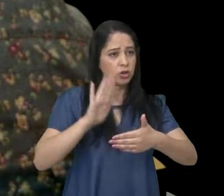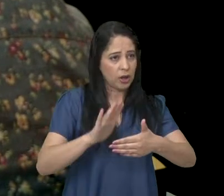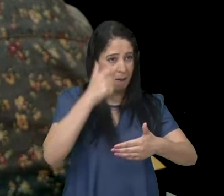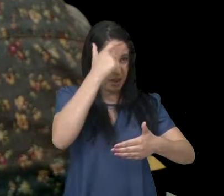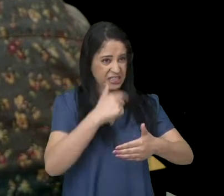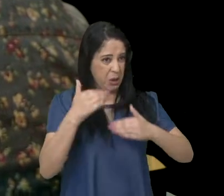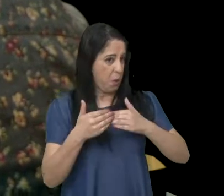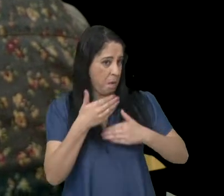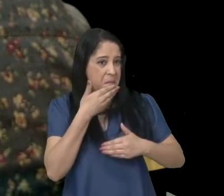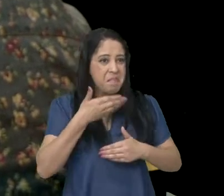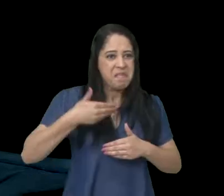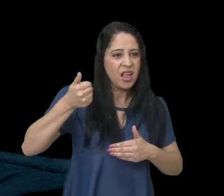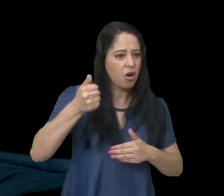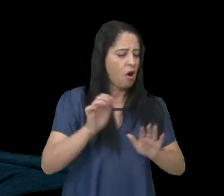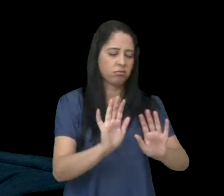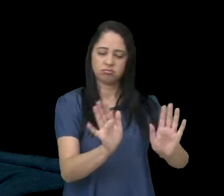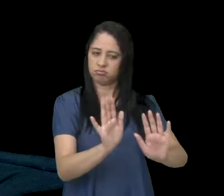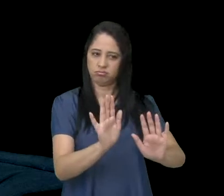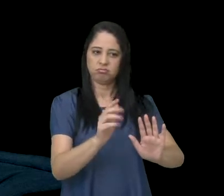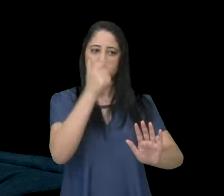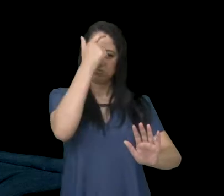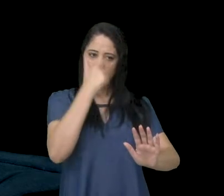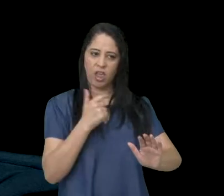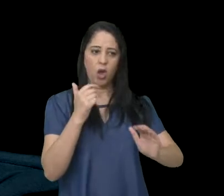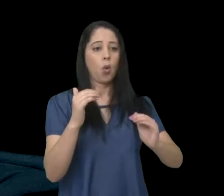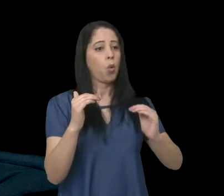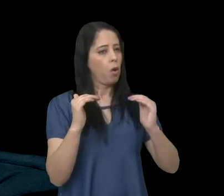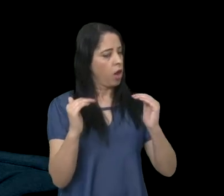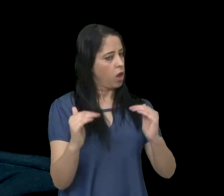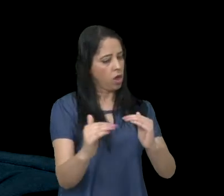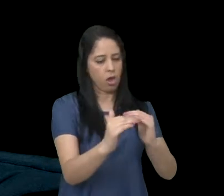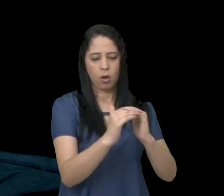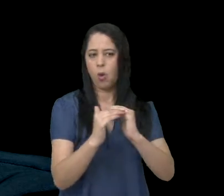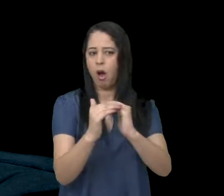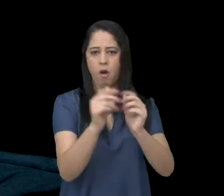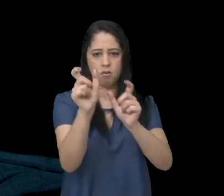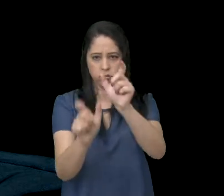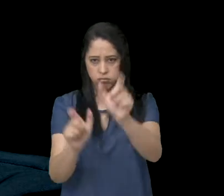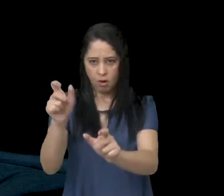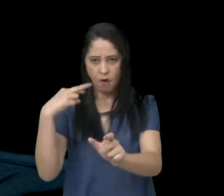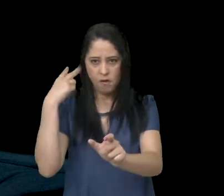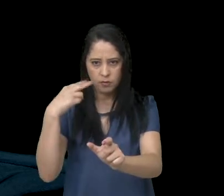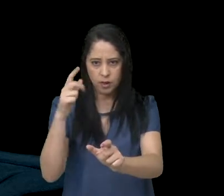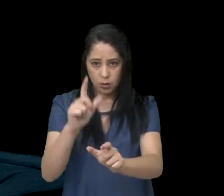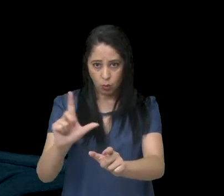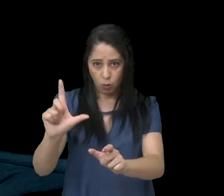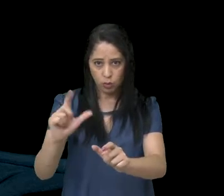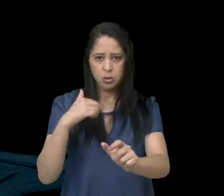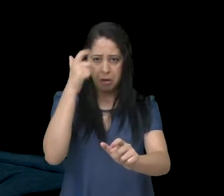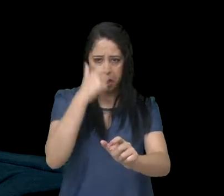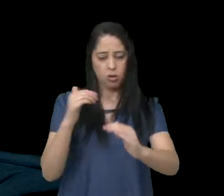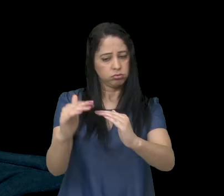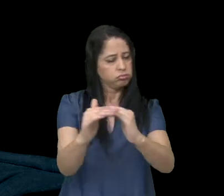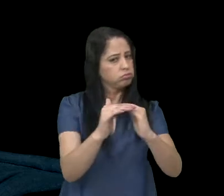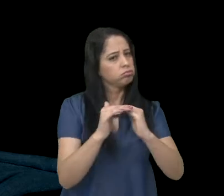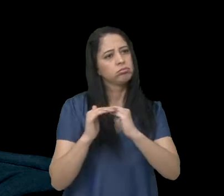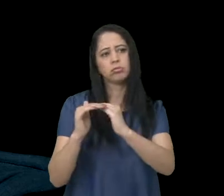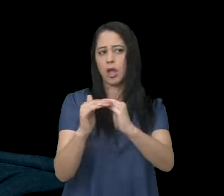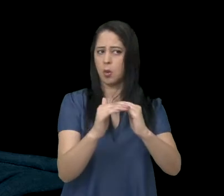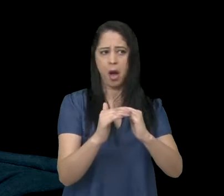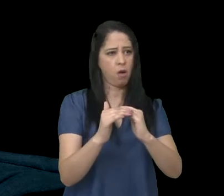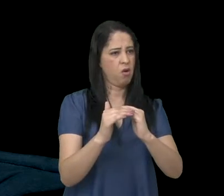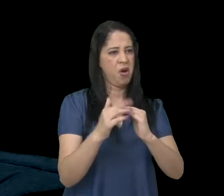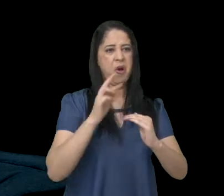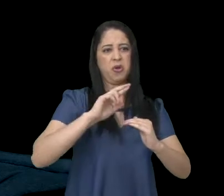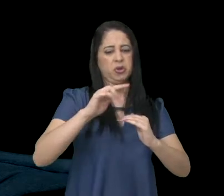a todos os vereadores. Cada mandato é uma equipe, são vereadores novos. Essa, por exemplo, teve